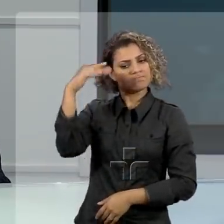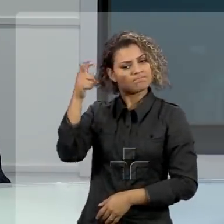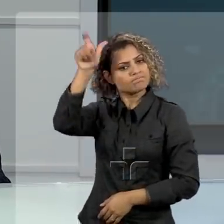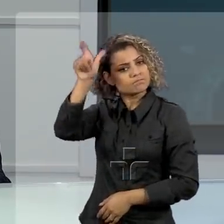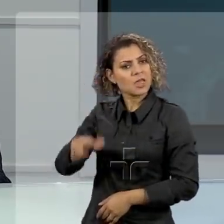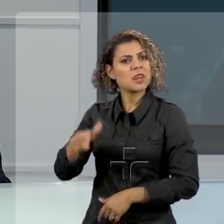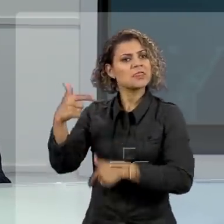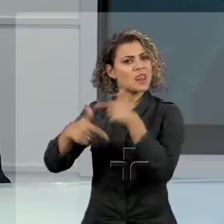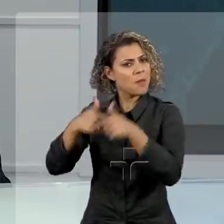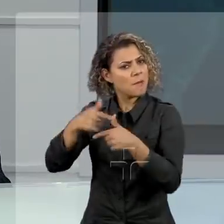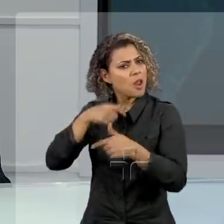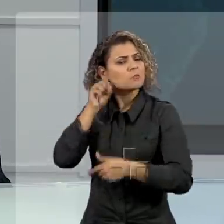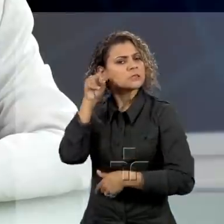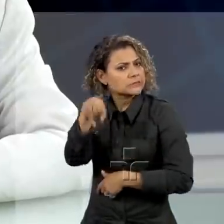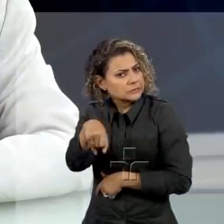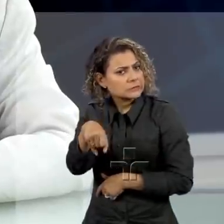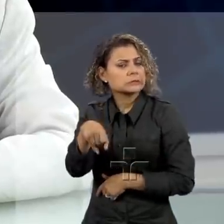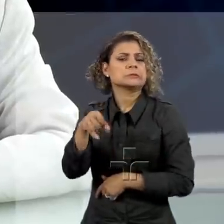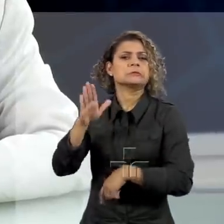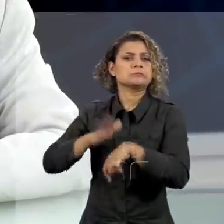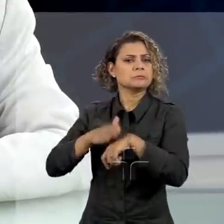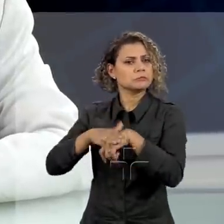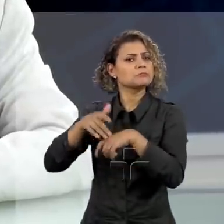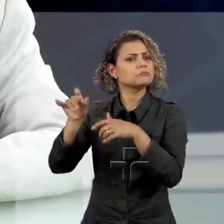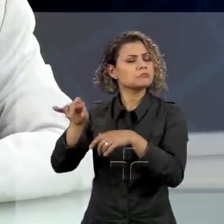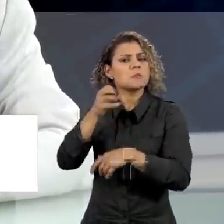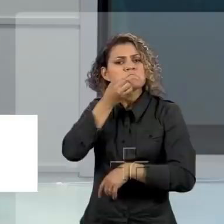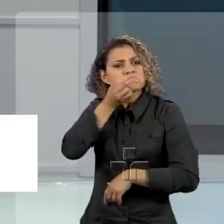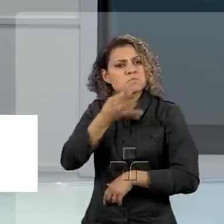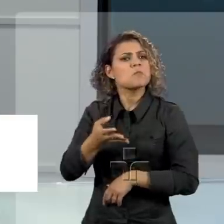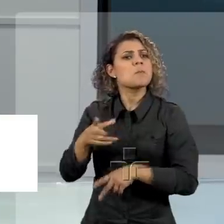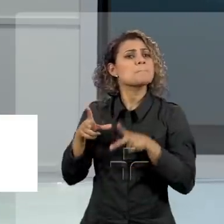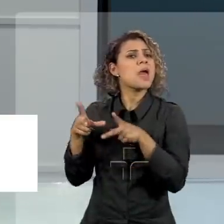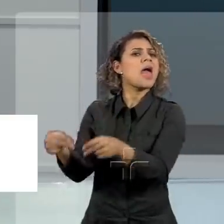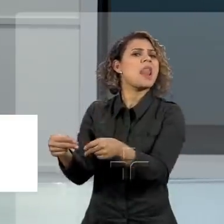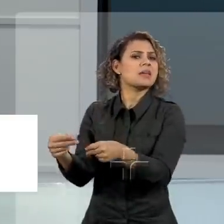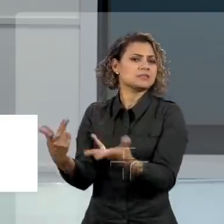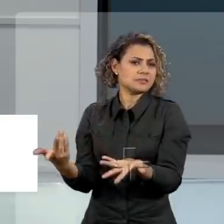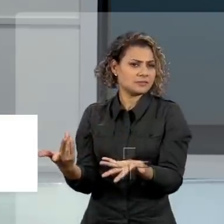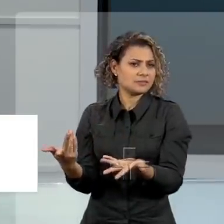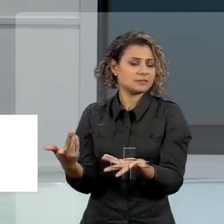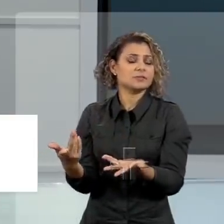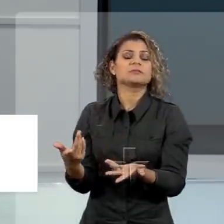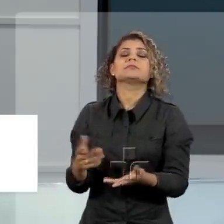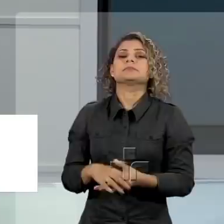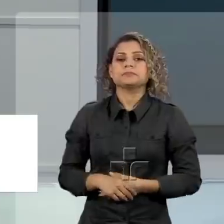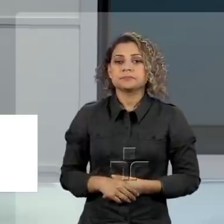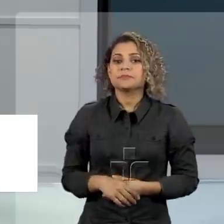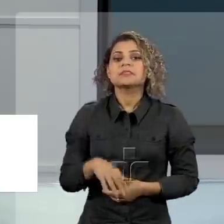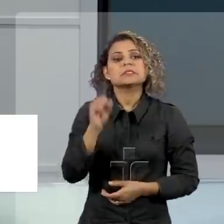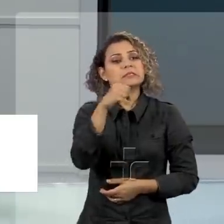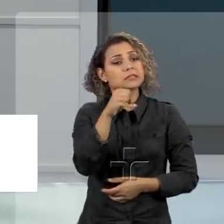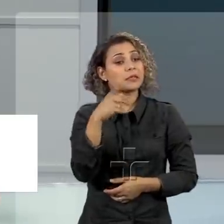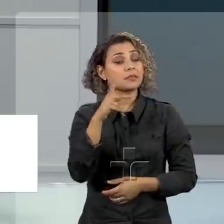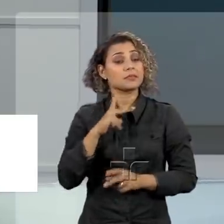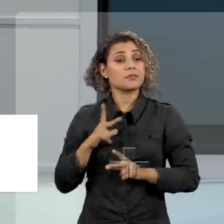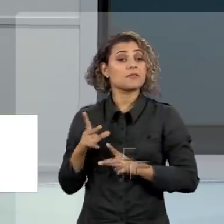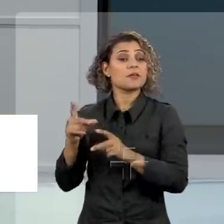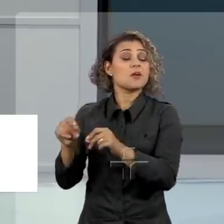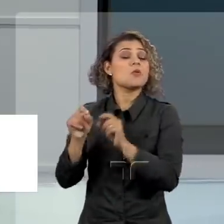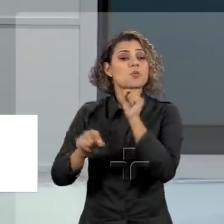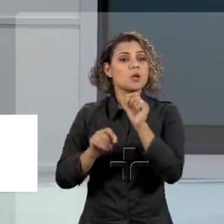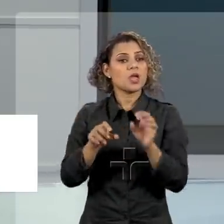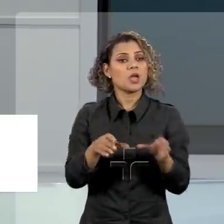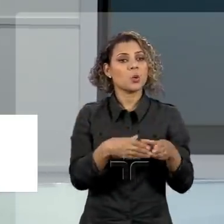já fez. Ele vai pegar uma tarefa... Exato, meritocracia. Ele vai pegar uma tarefa muito complexa, Pondé, porque a ligação entre corrupção e